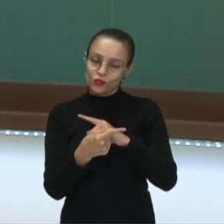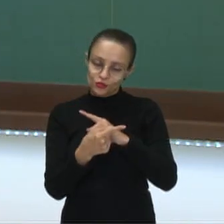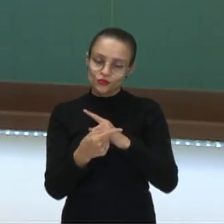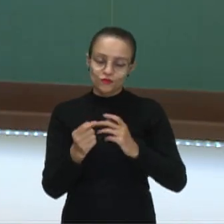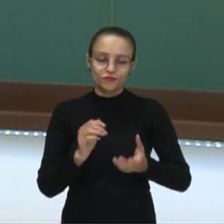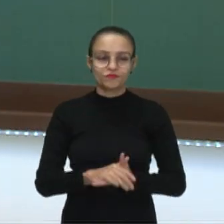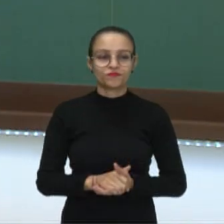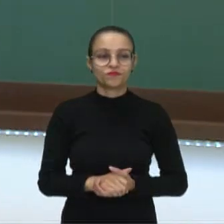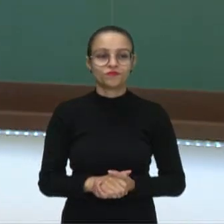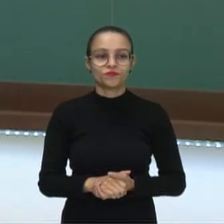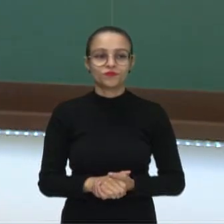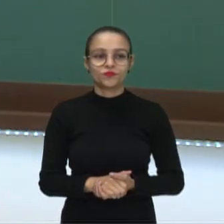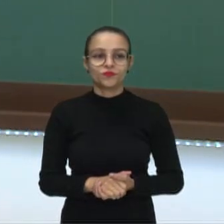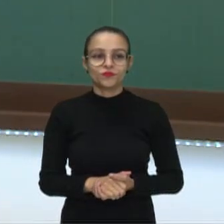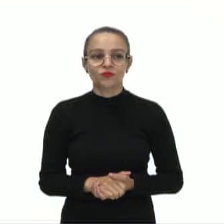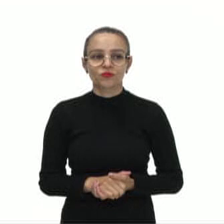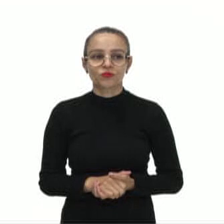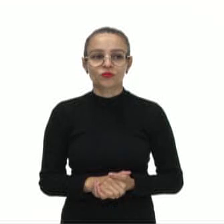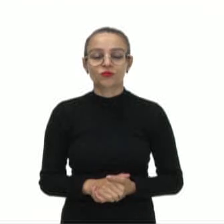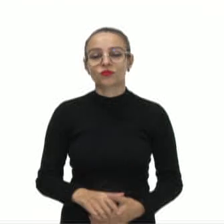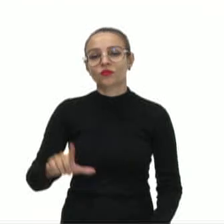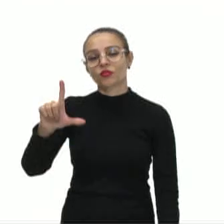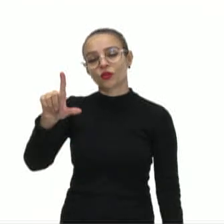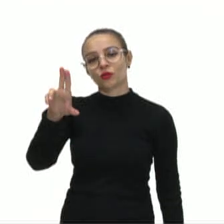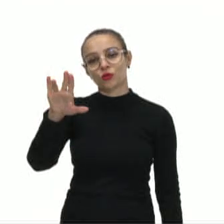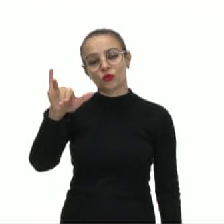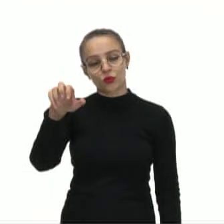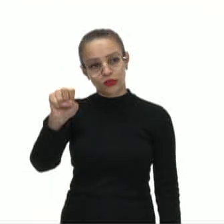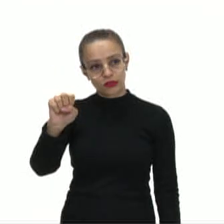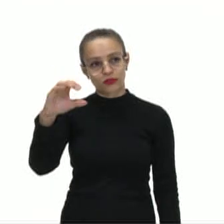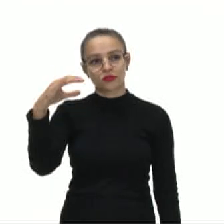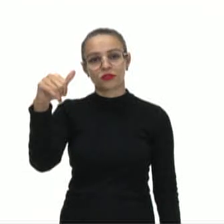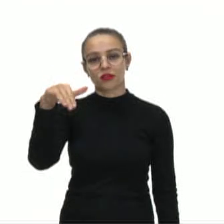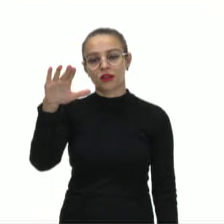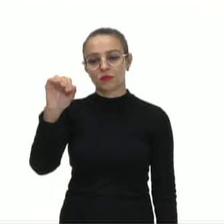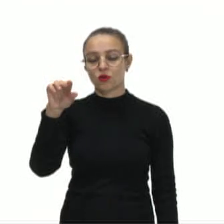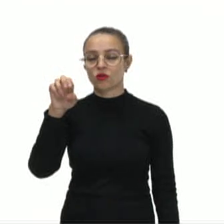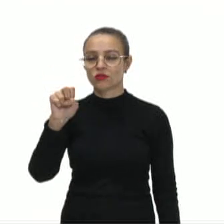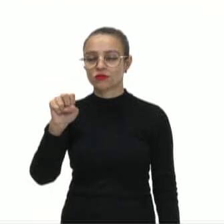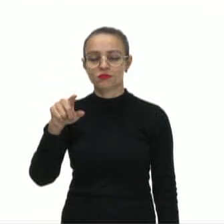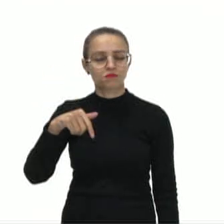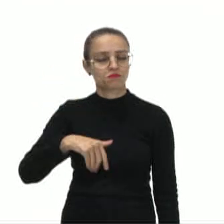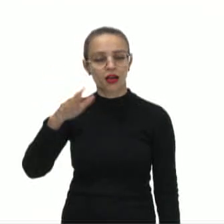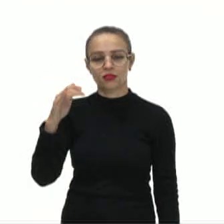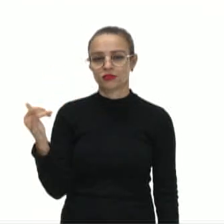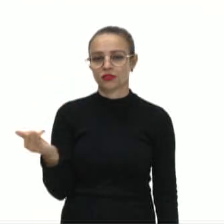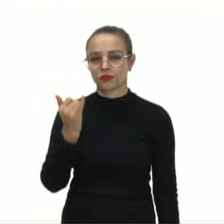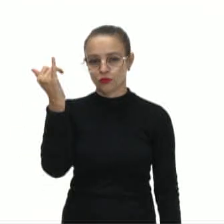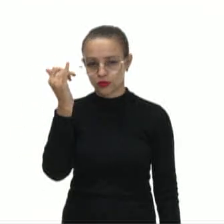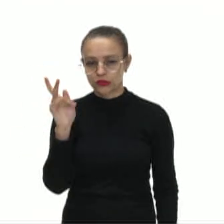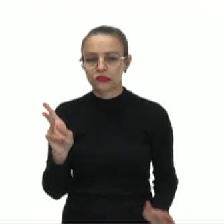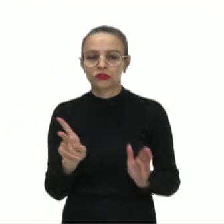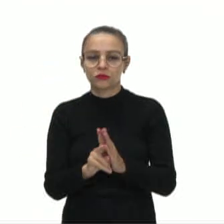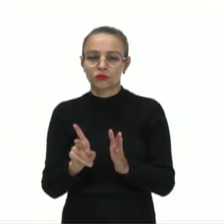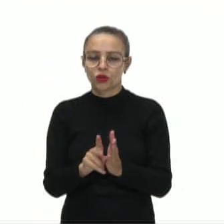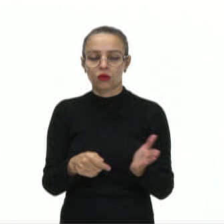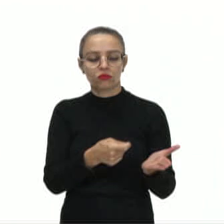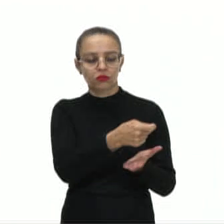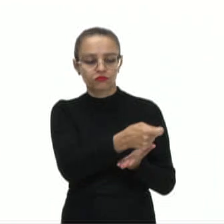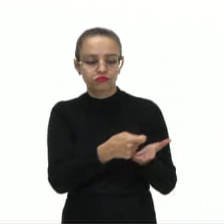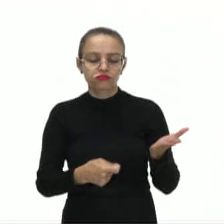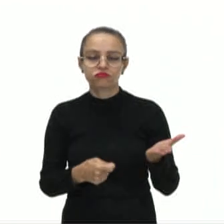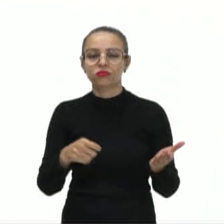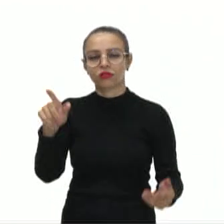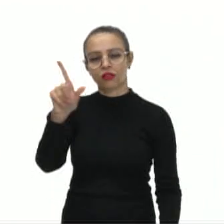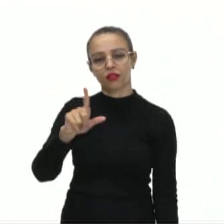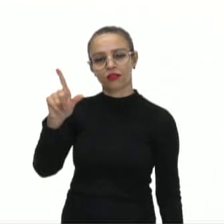antítese. Luís de Camões foi um dos mais importantes sonetistas da literatura portuguesa.